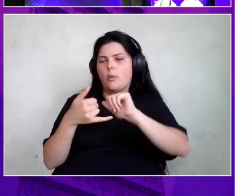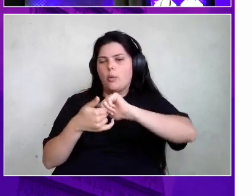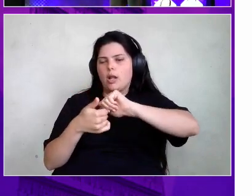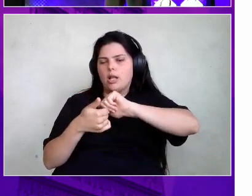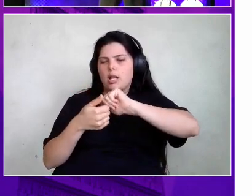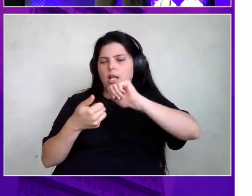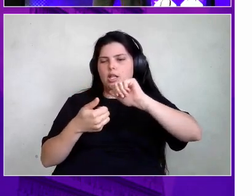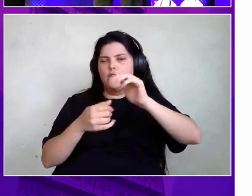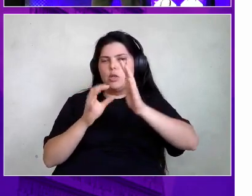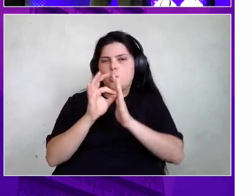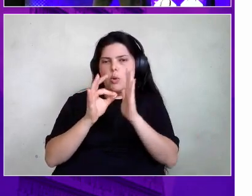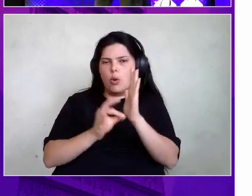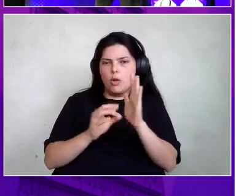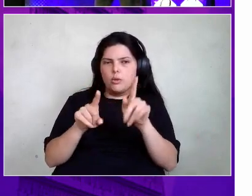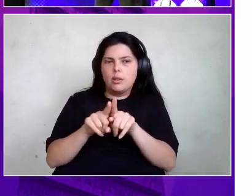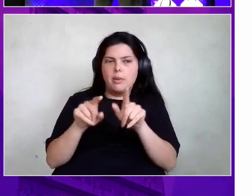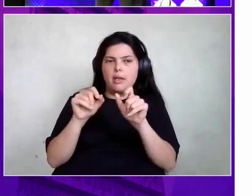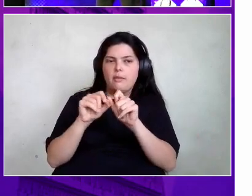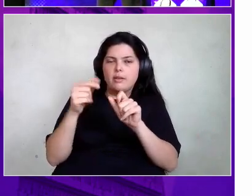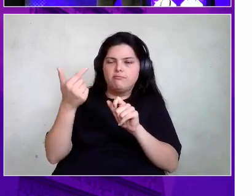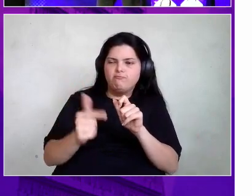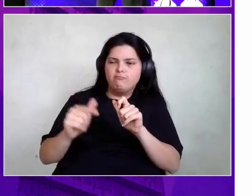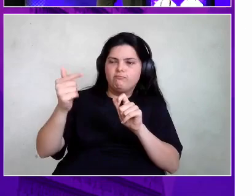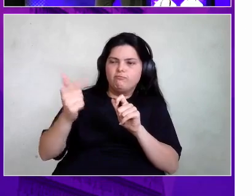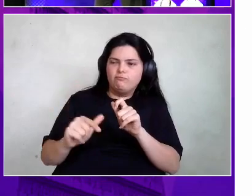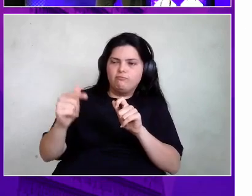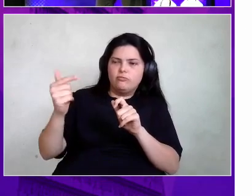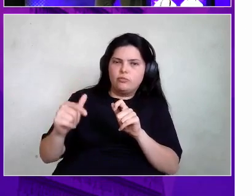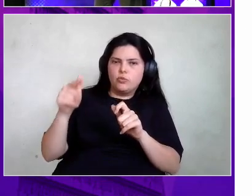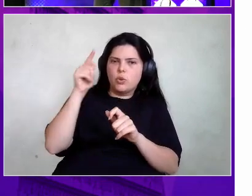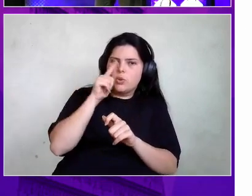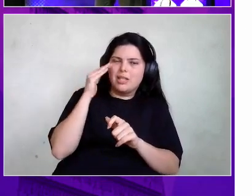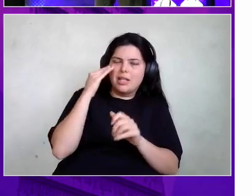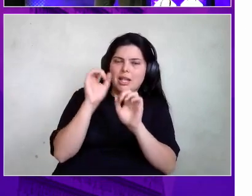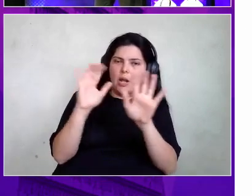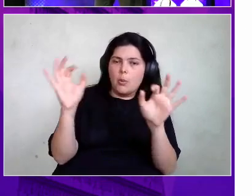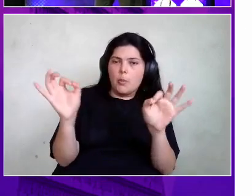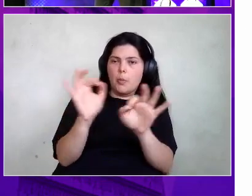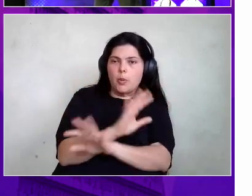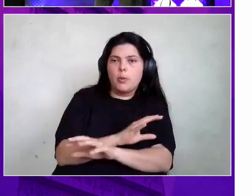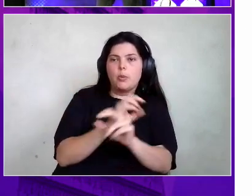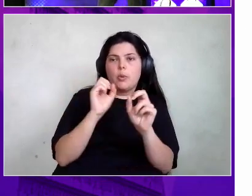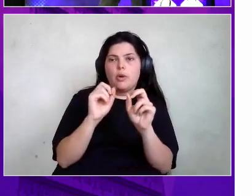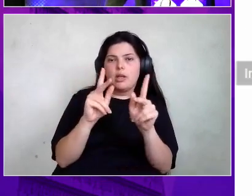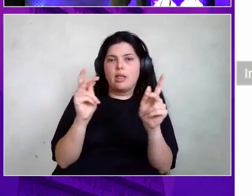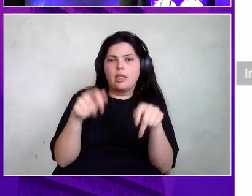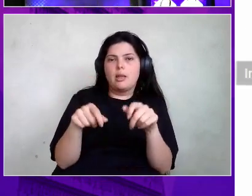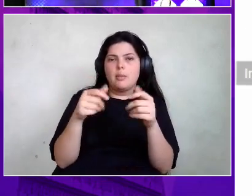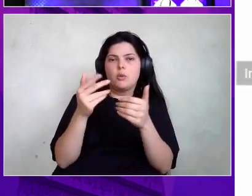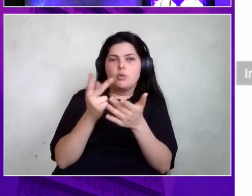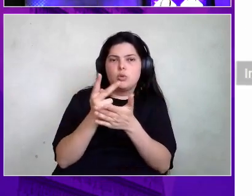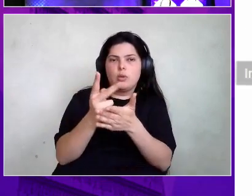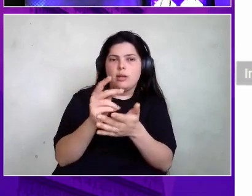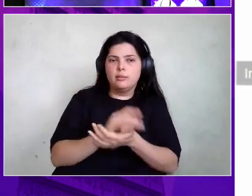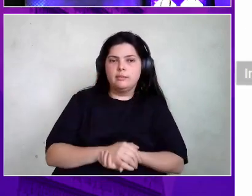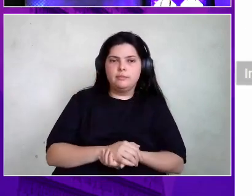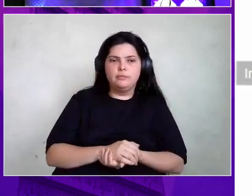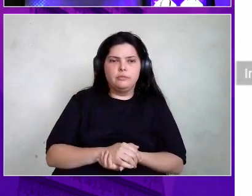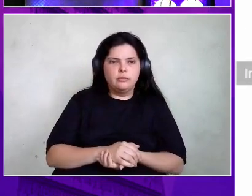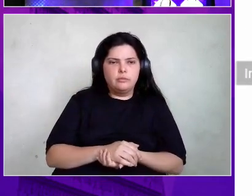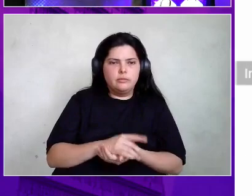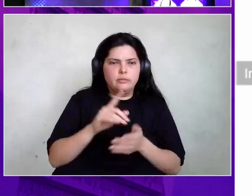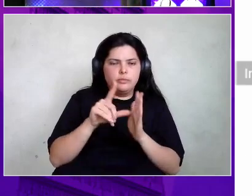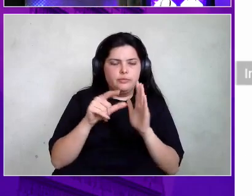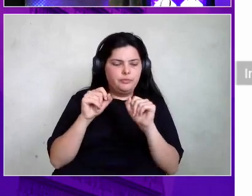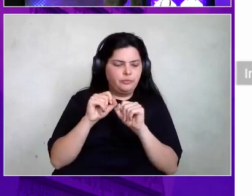pode fazer isso de forma repetitiva, até ele entender que, opa, tá tudo ok, posso tocar isso adiante. Quando ele for tocar adiante, então, o que ele vai fazer? Ele